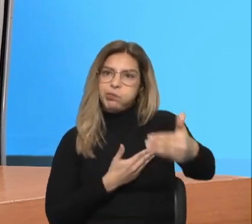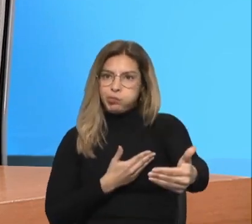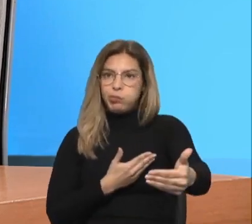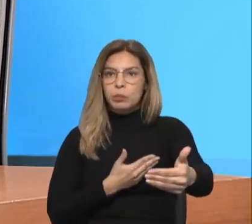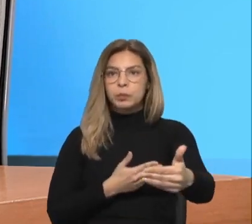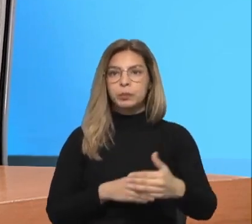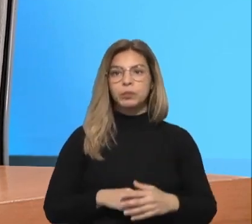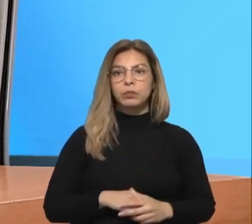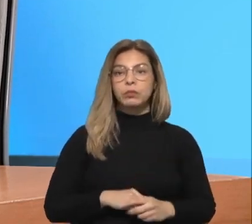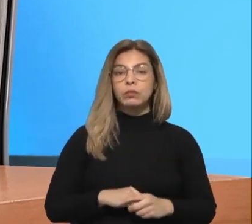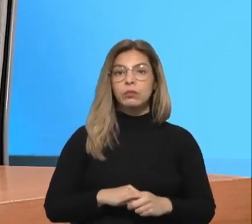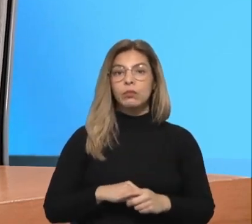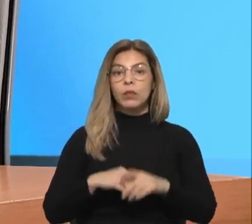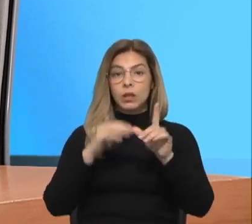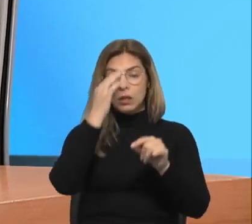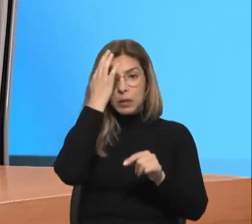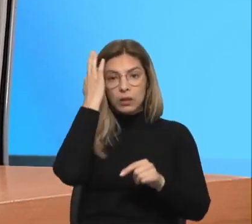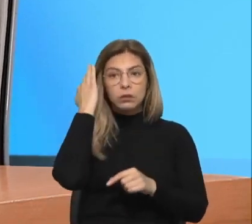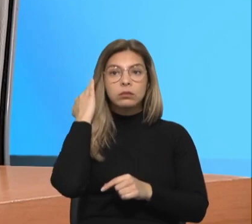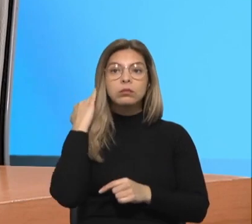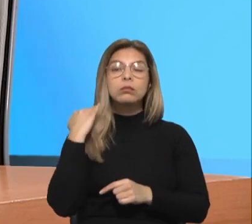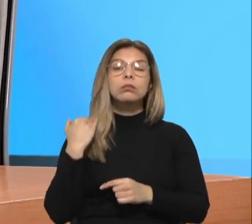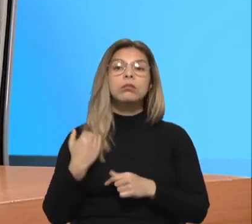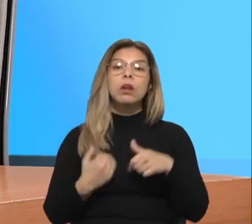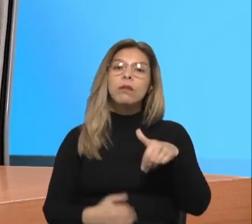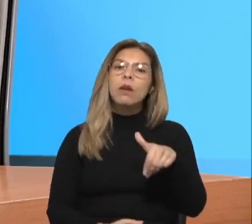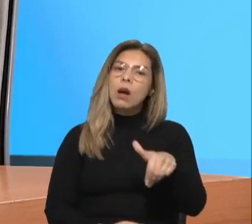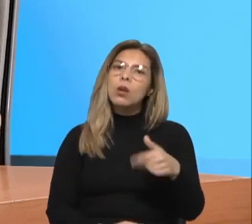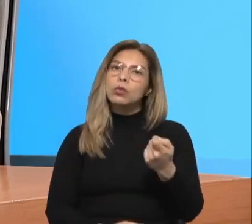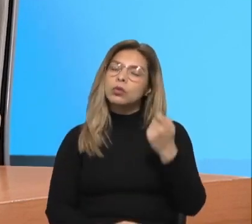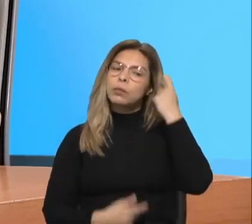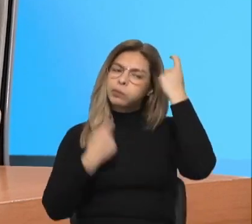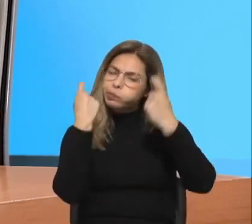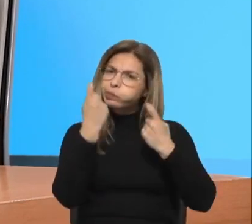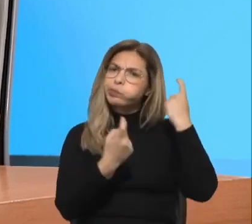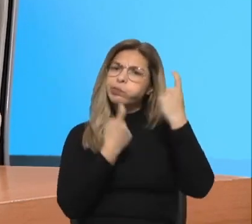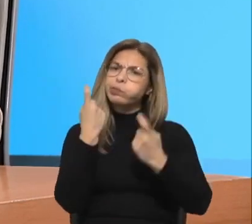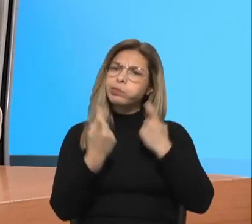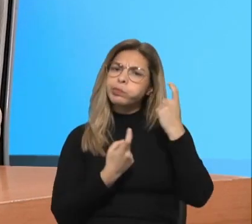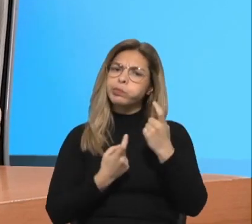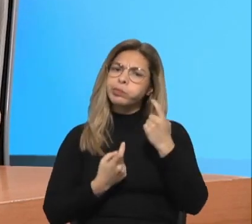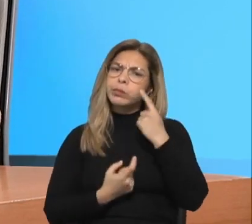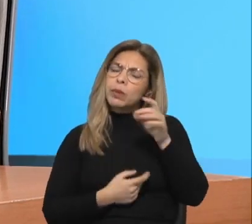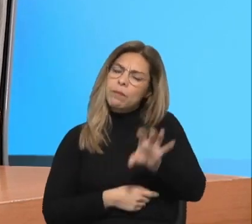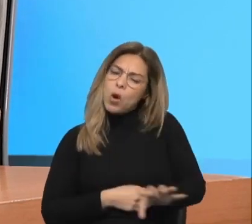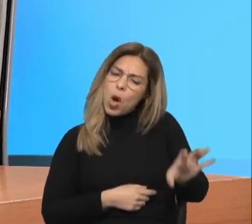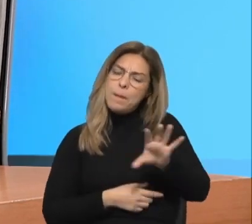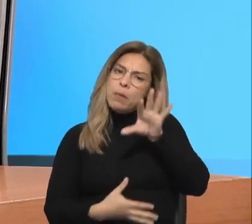e que irá permitir, mais uma vez, uma maturação e uma recepção